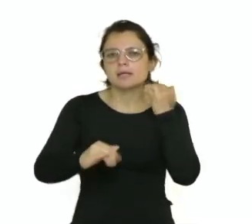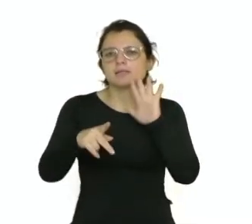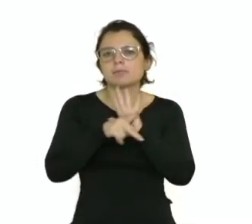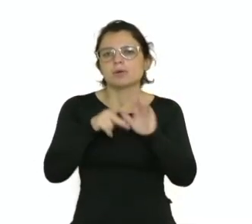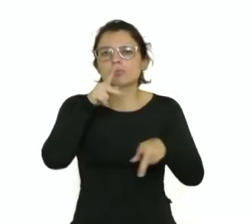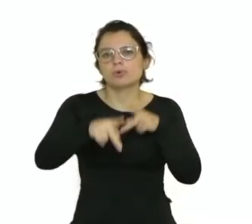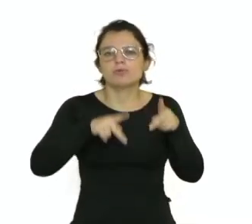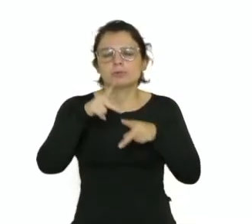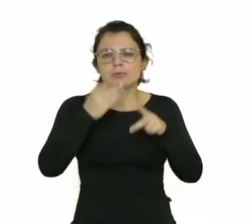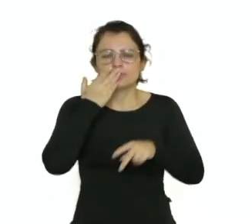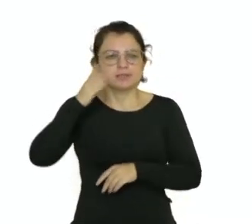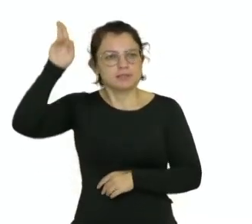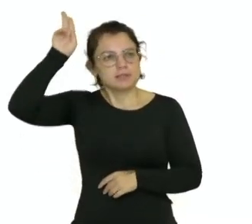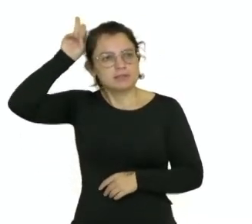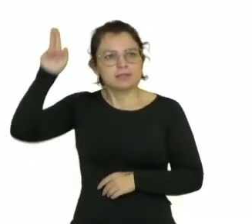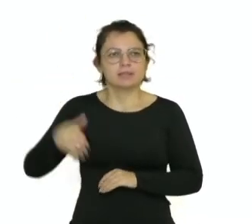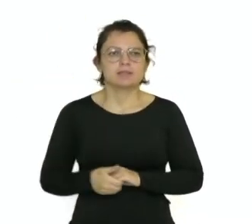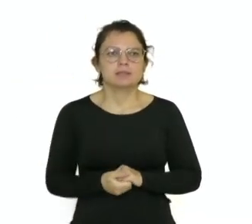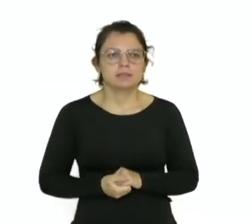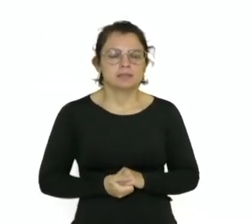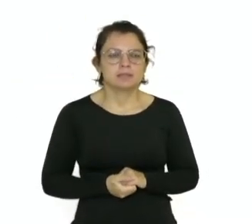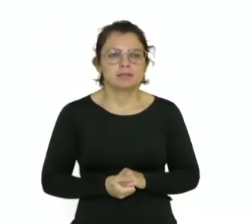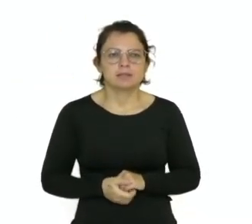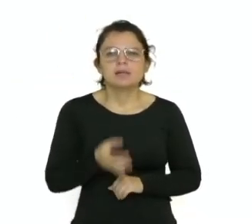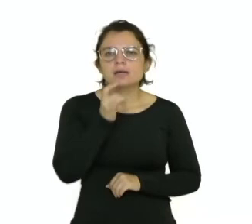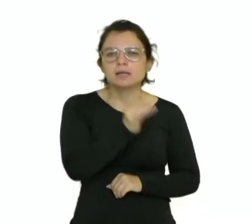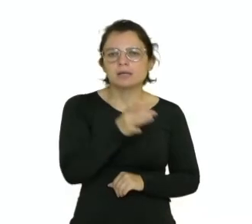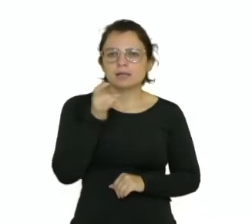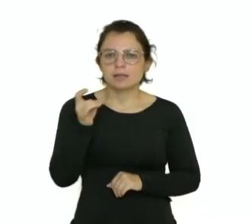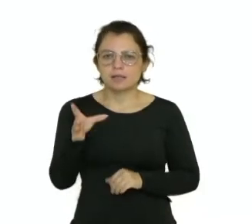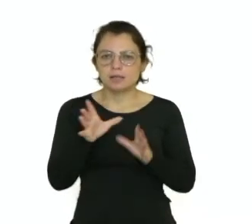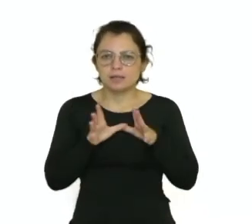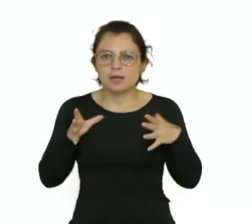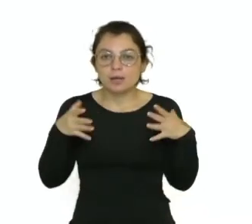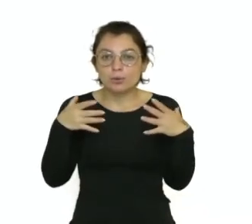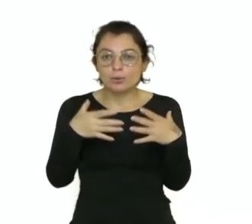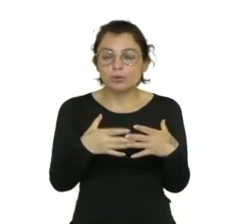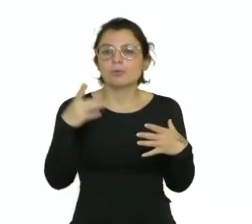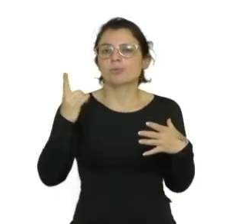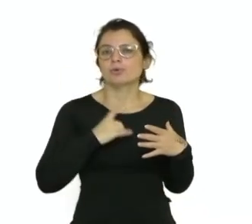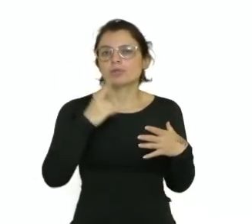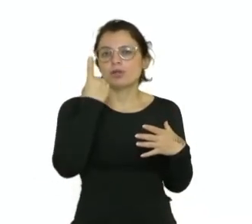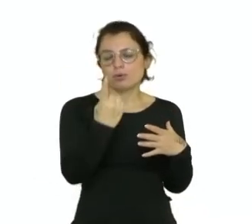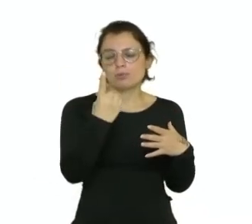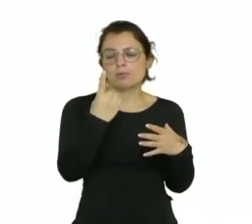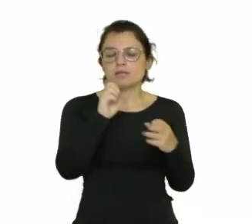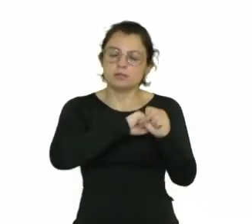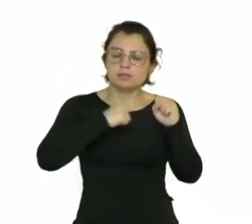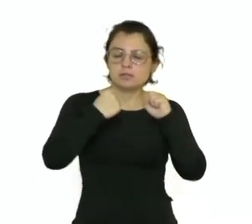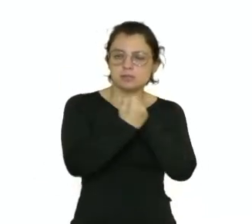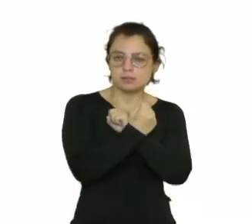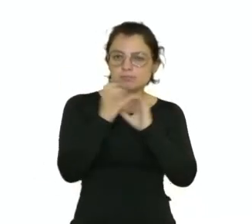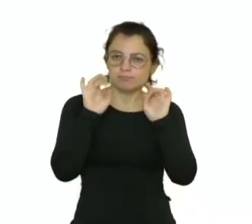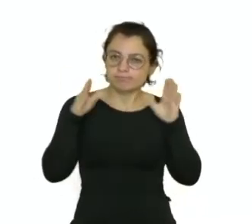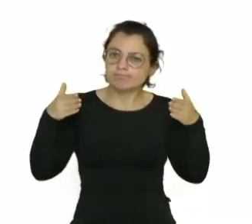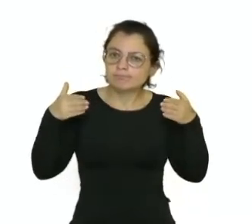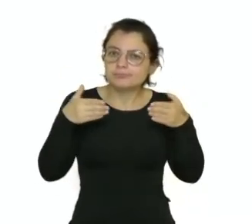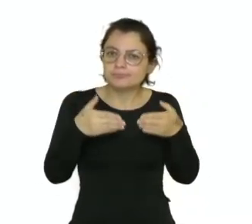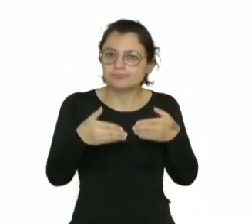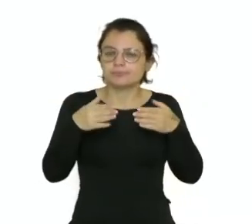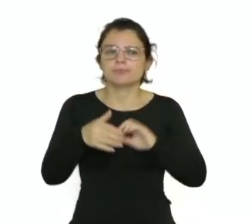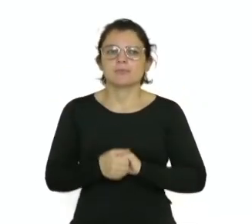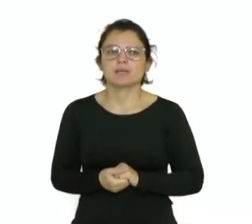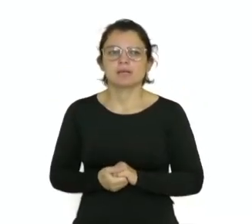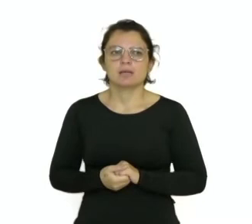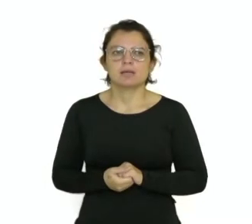povos indígenas há várias semelhanças. Cada grupo se identifica como uma sociedade específica. Caiapó,